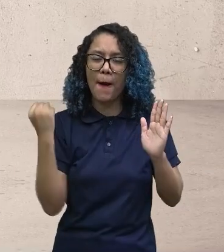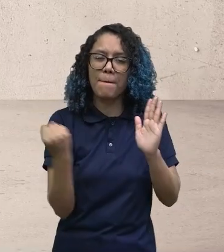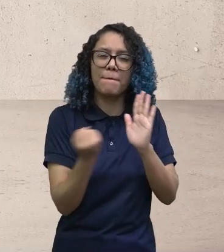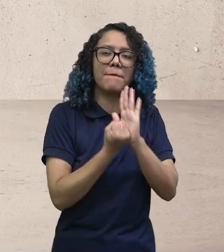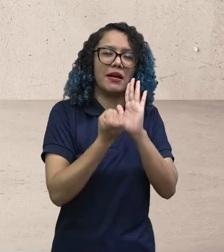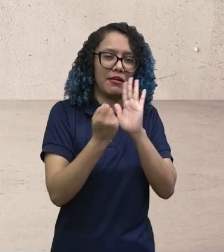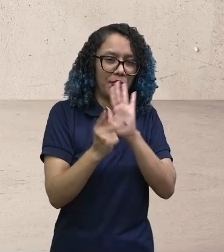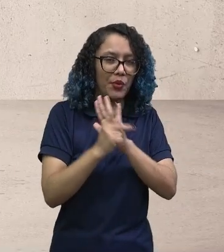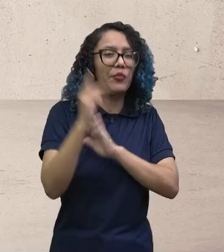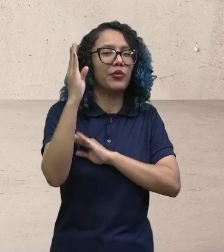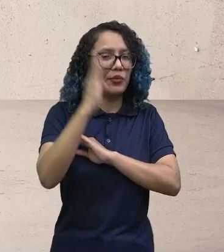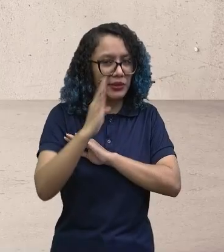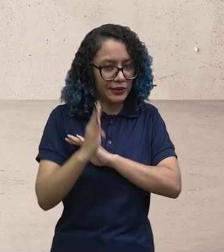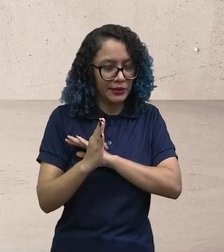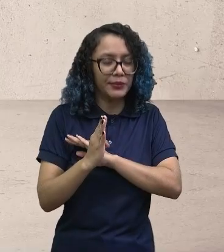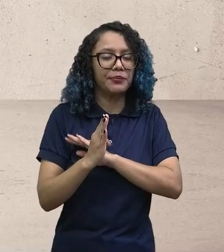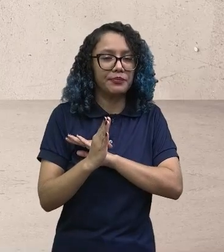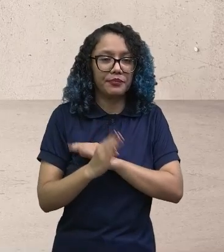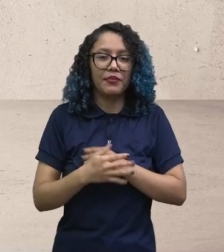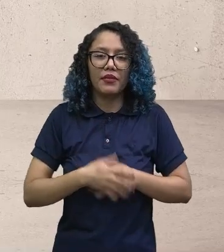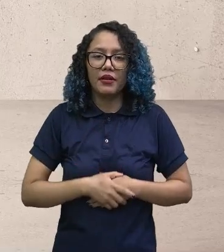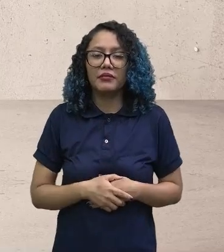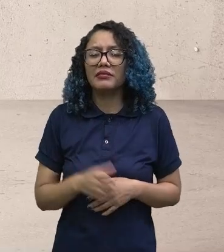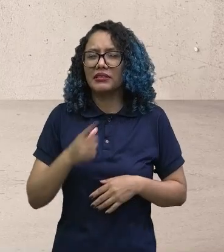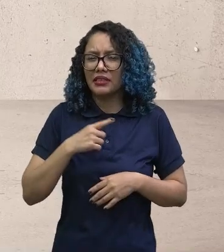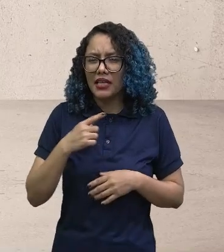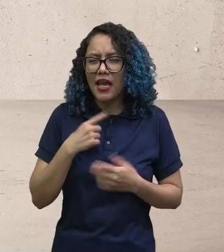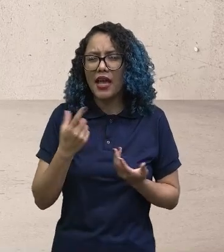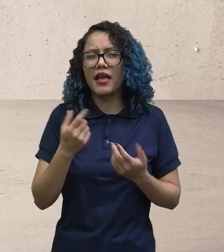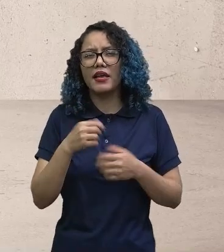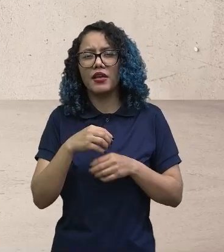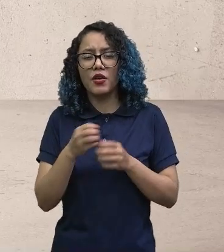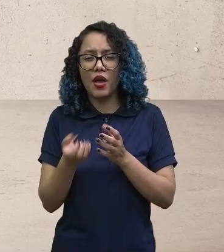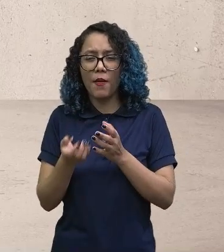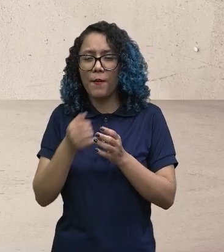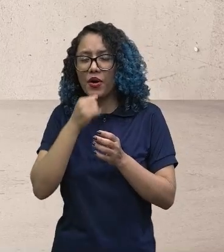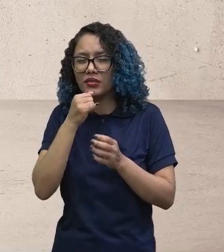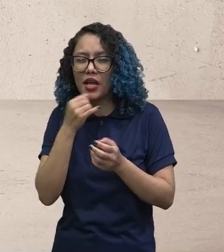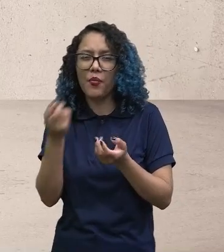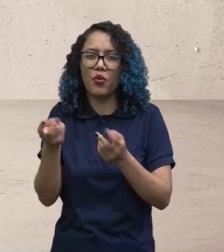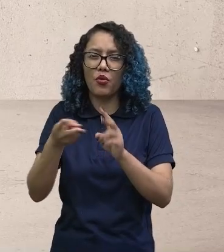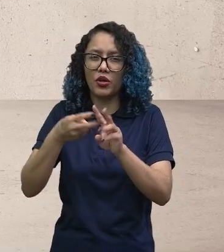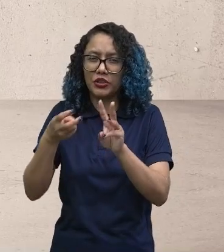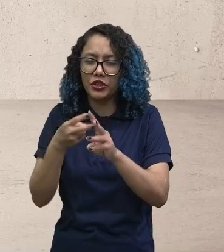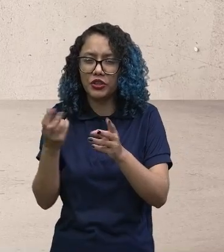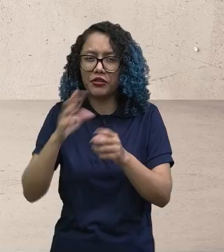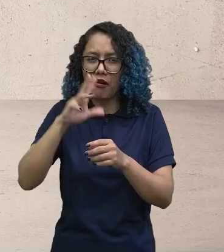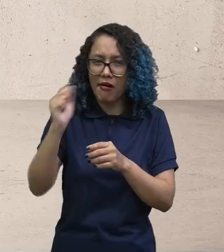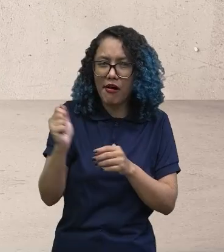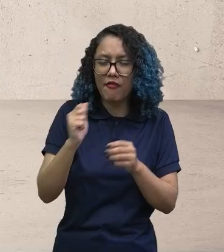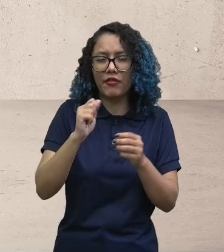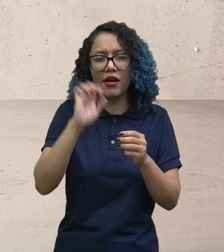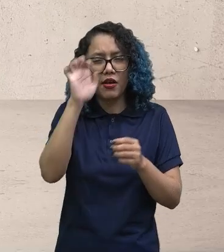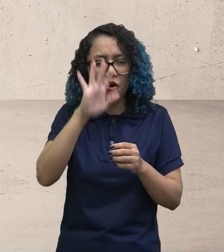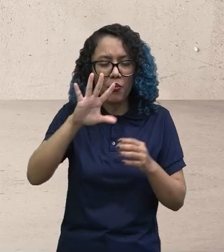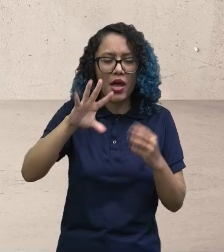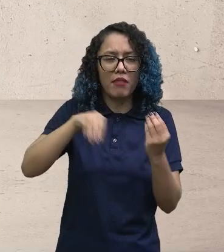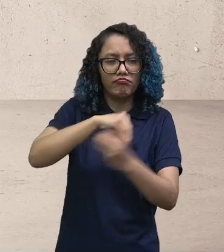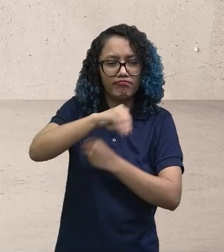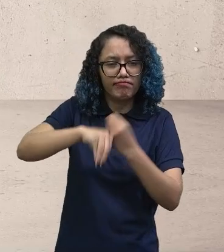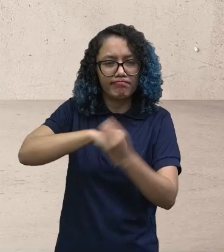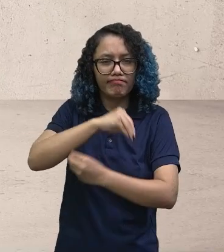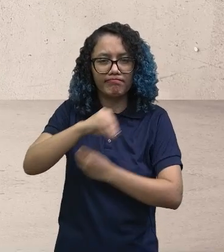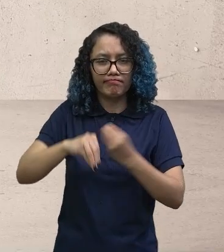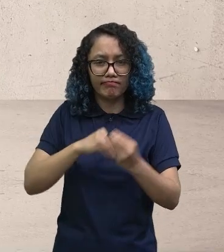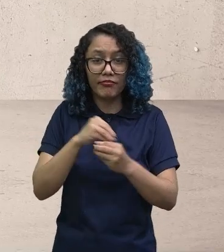profunda. Nós temos então aí raízes indígenas, africanas e europeias, somadas às